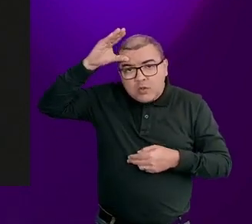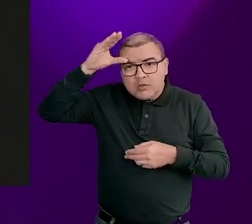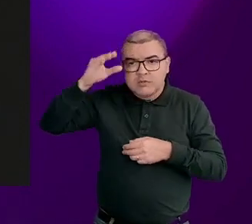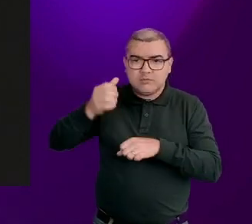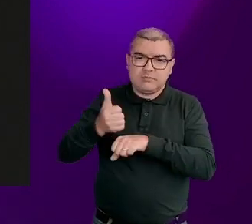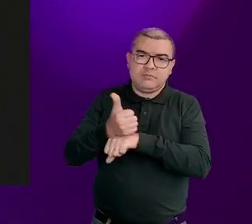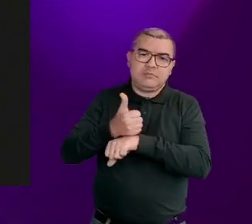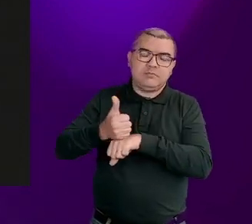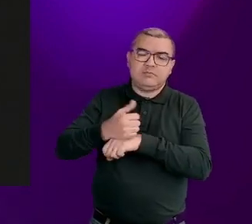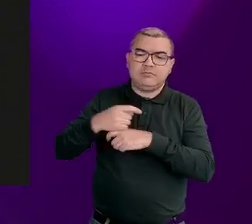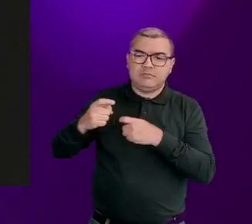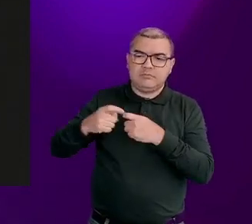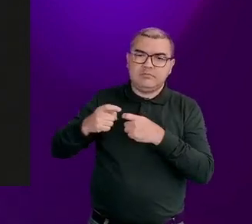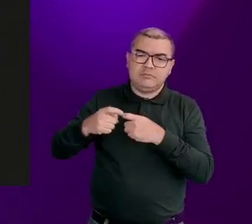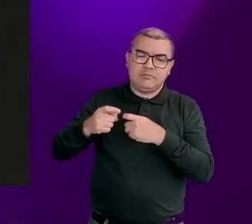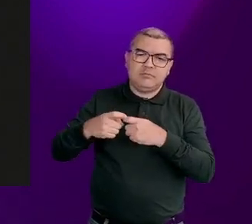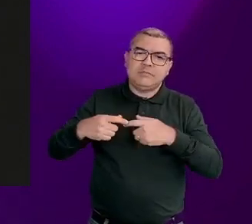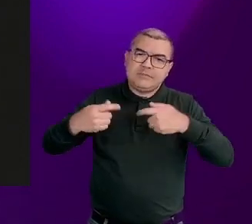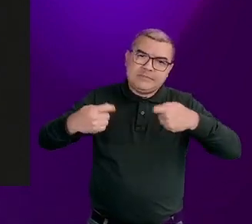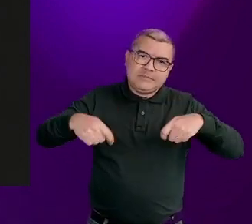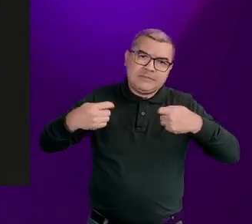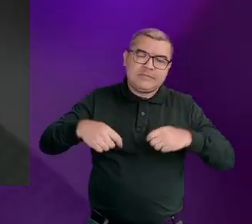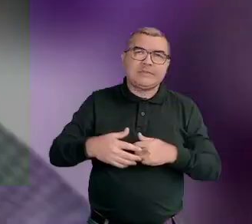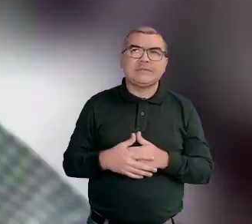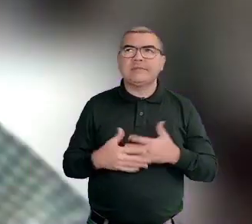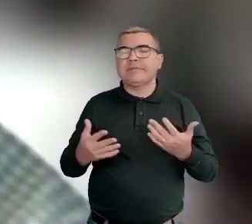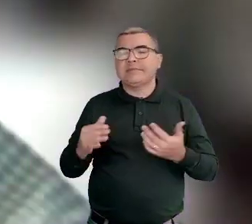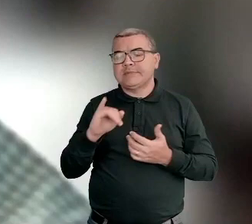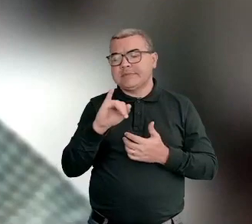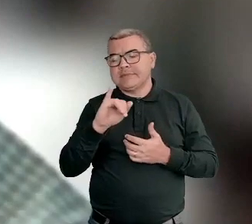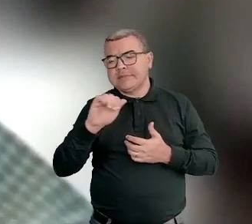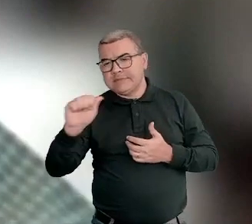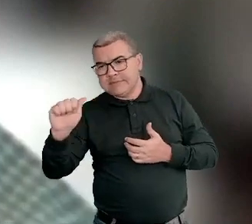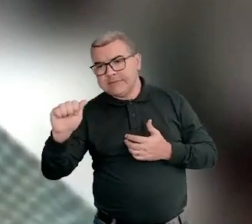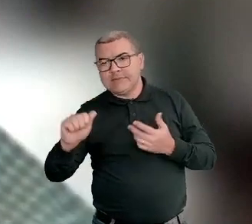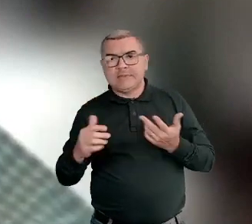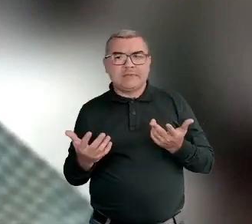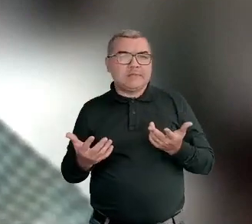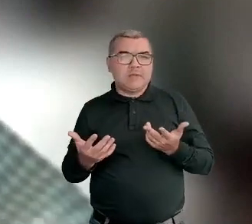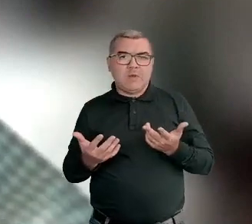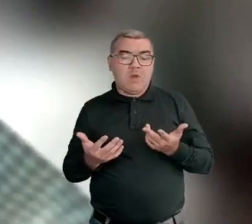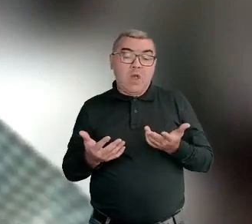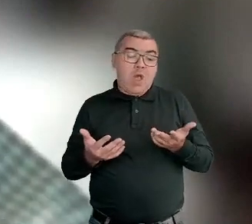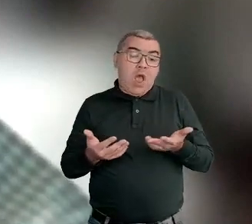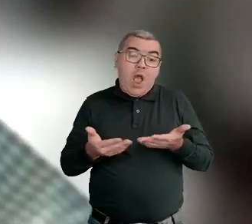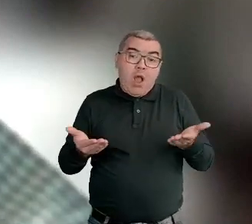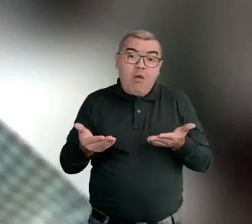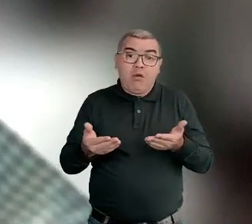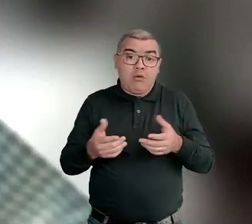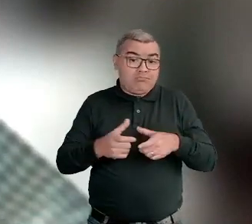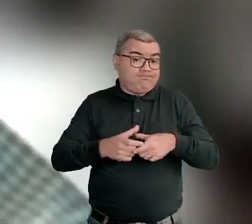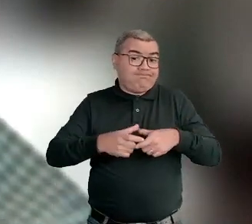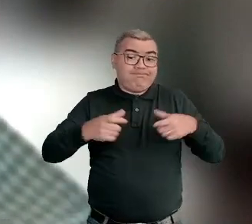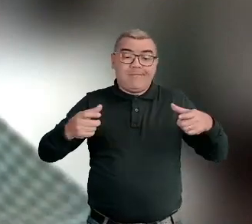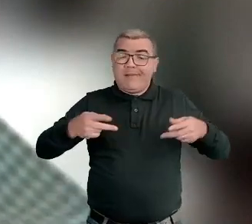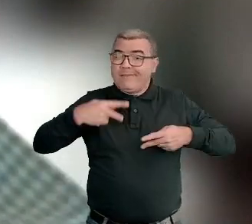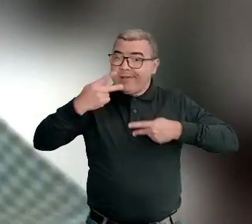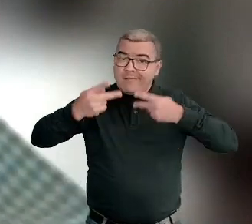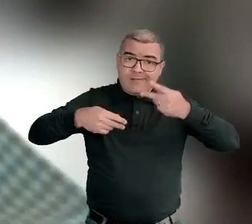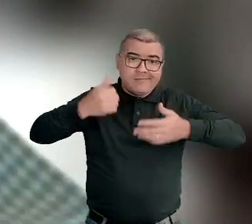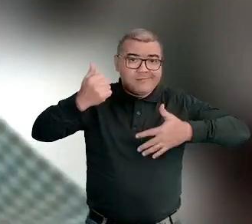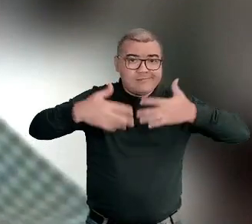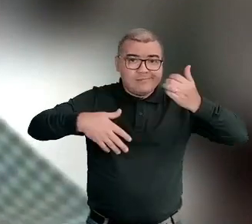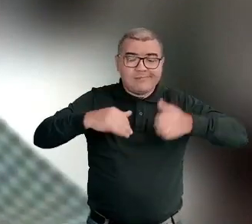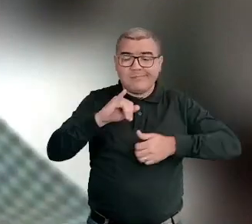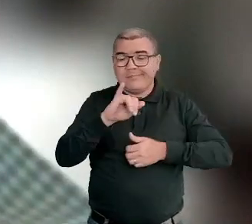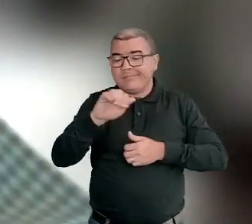que está chegando no mercado. Isso foi discutido. Uma inteligência artificial, que é uma coisa que está sendo falada em todos os lugares, mas que a